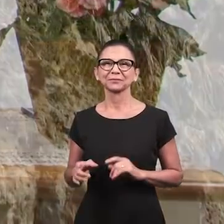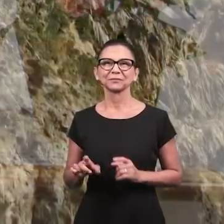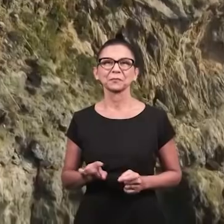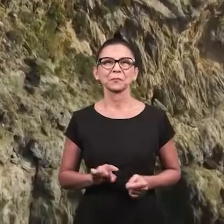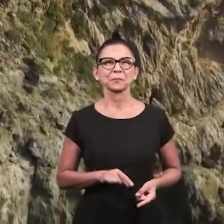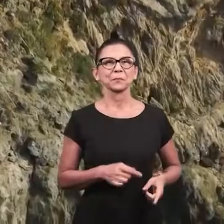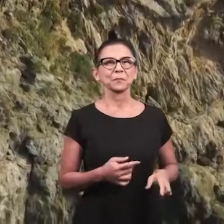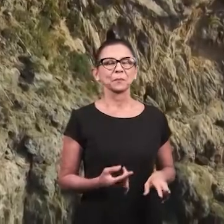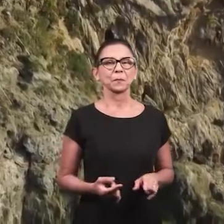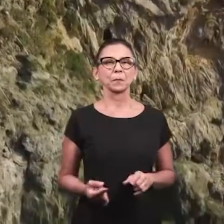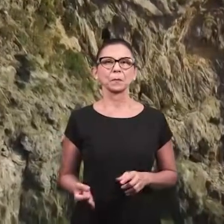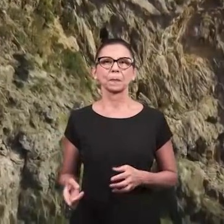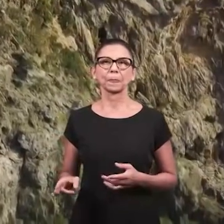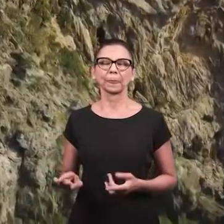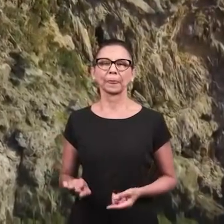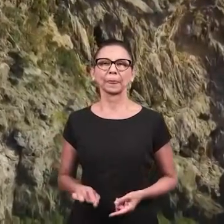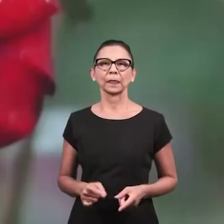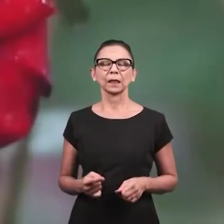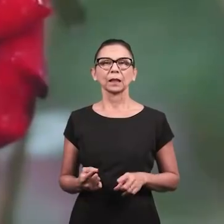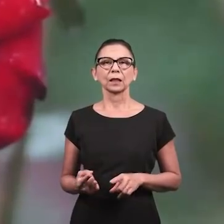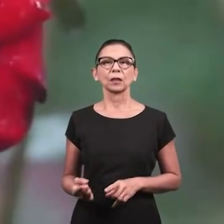casa.